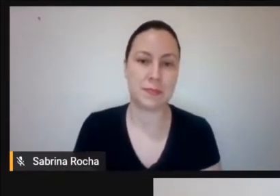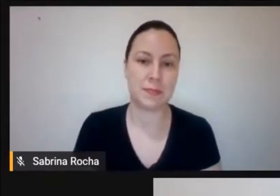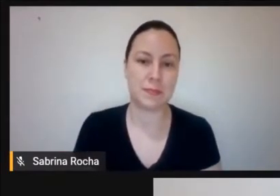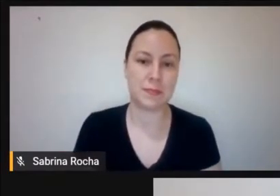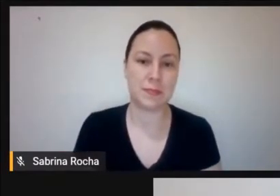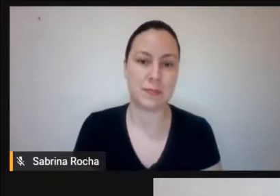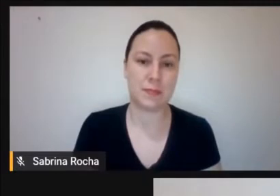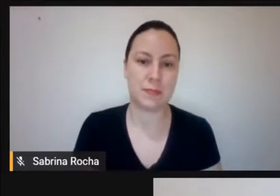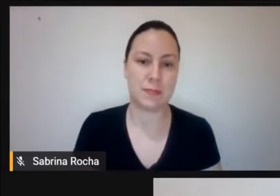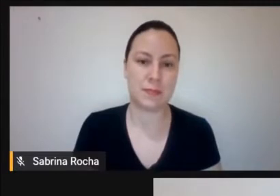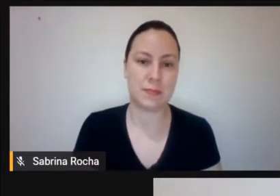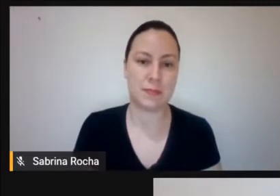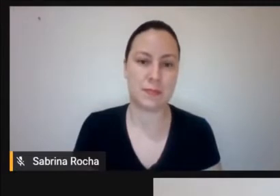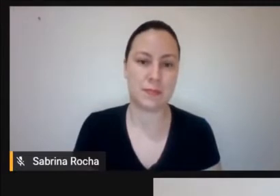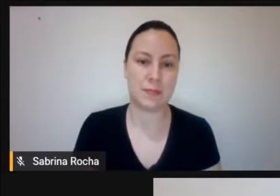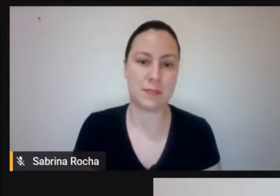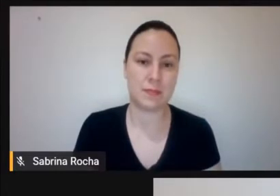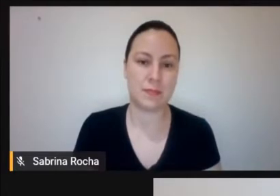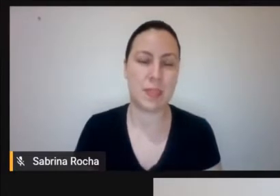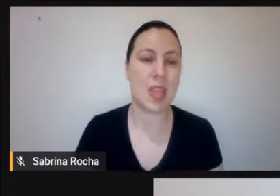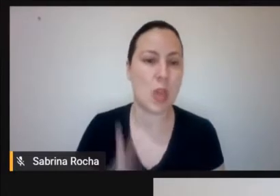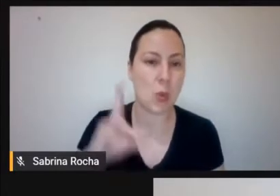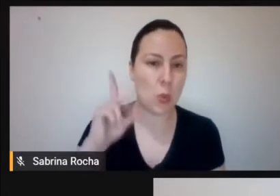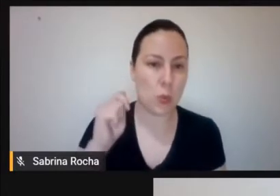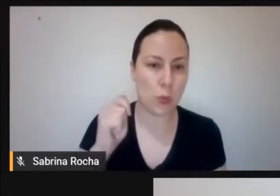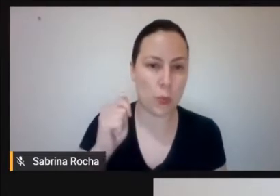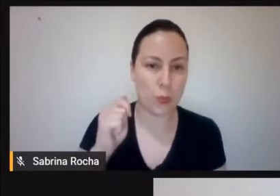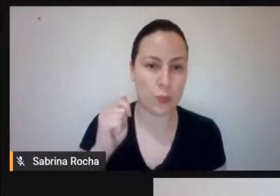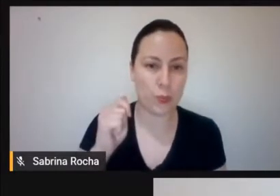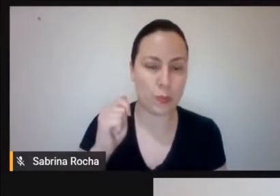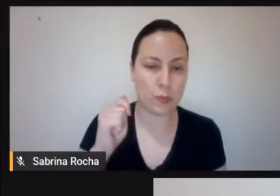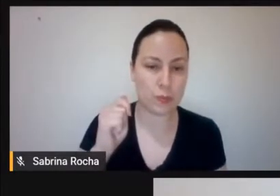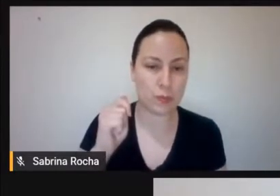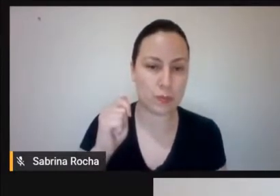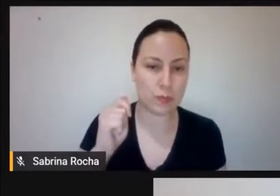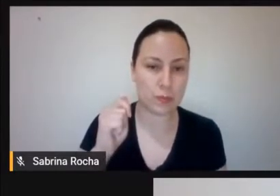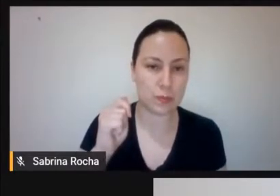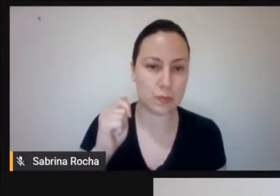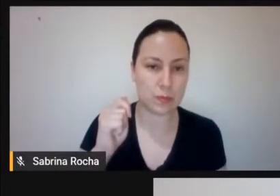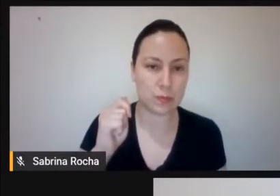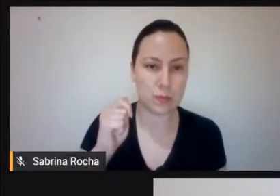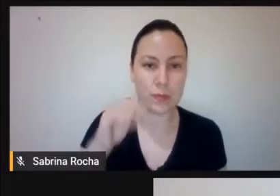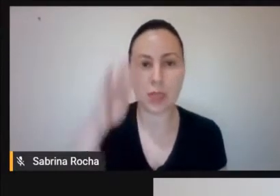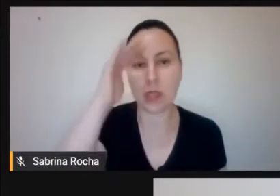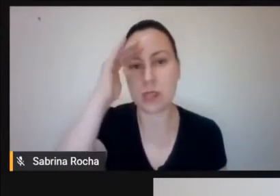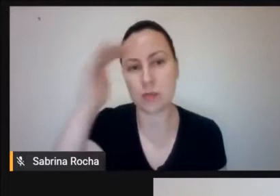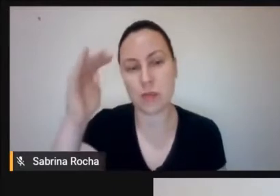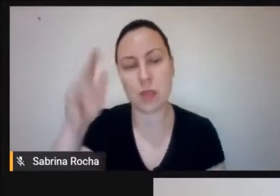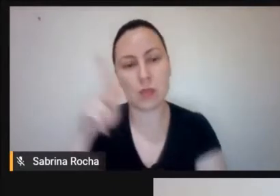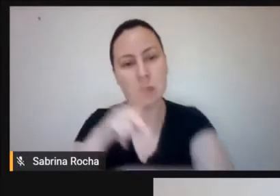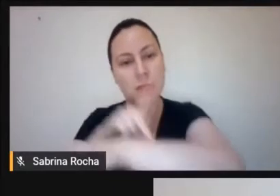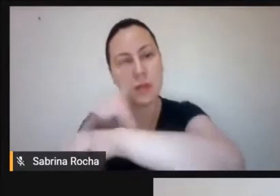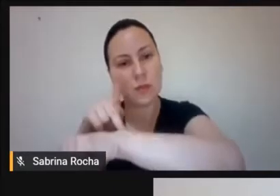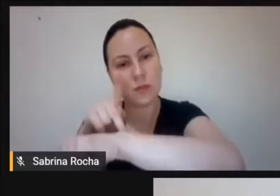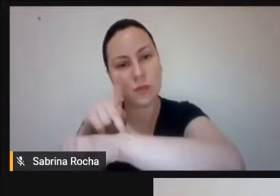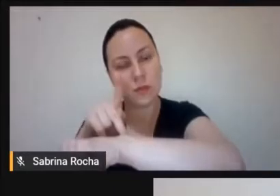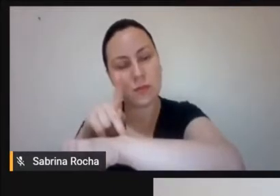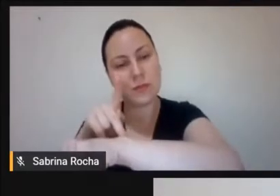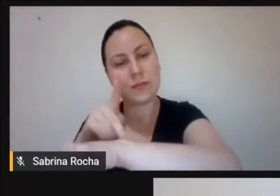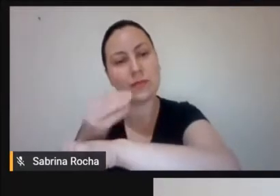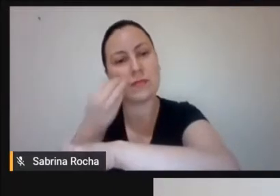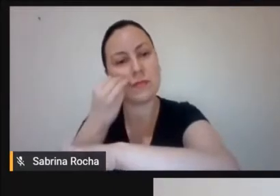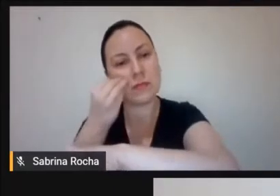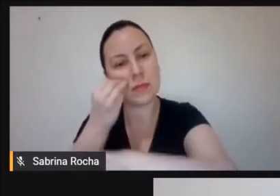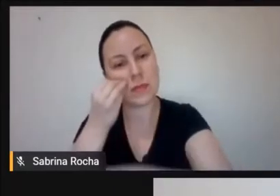Eu acho que eu tenho mais respeito pelos pedagogos que buscam trabalhar,